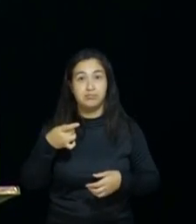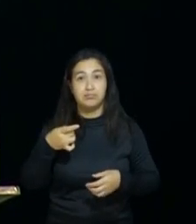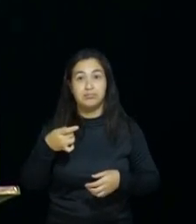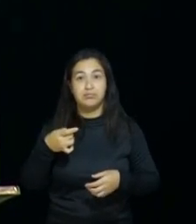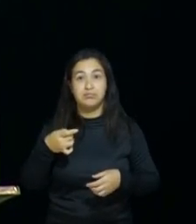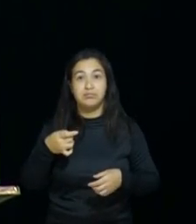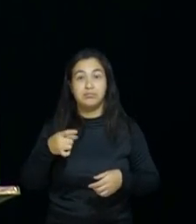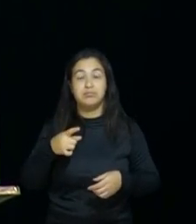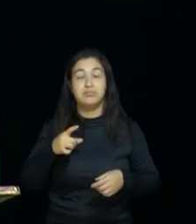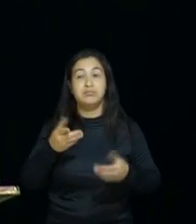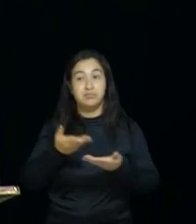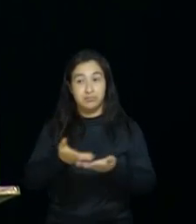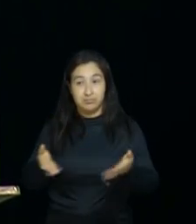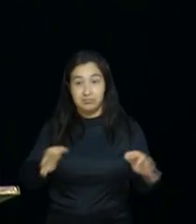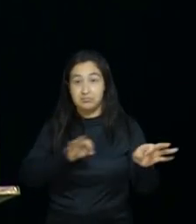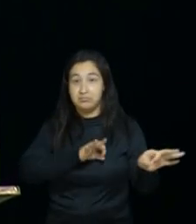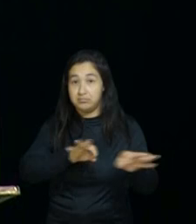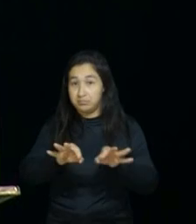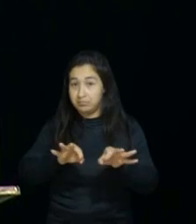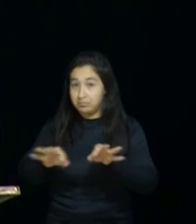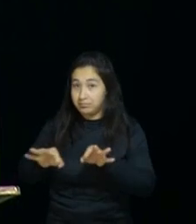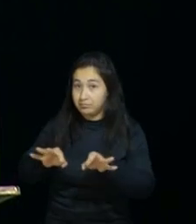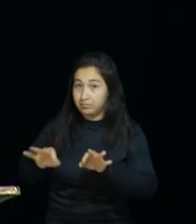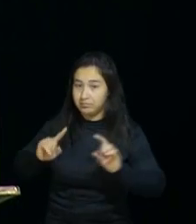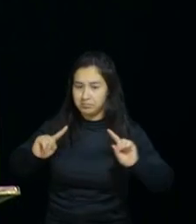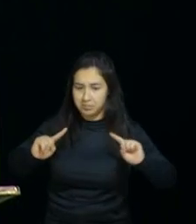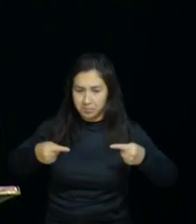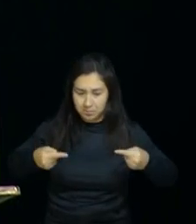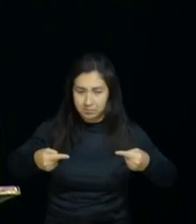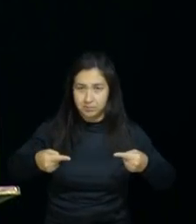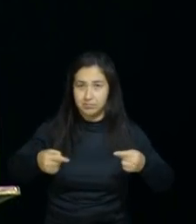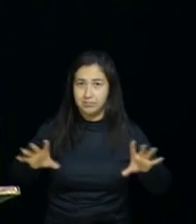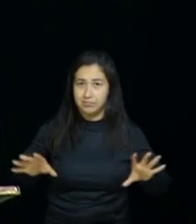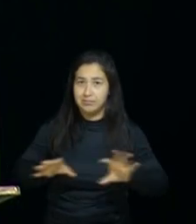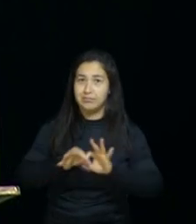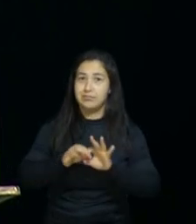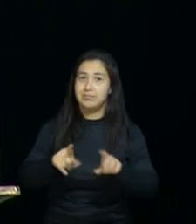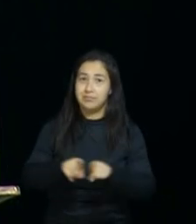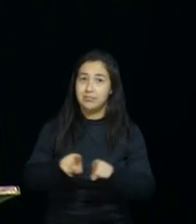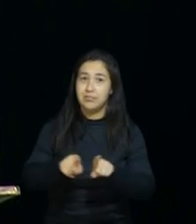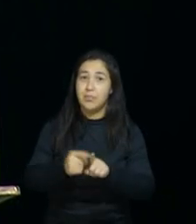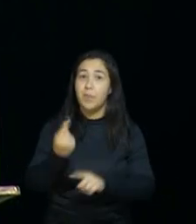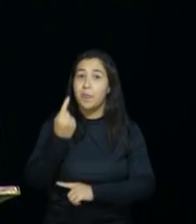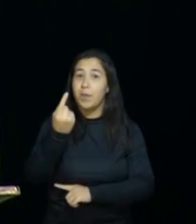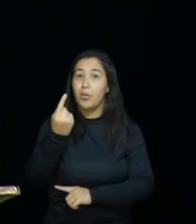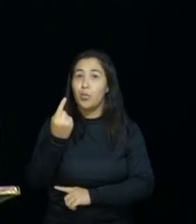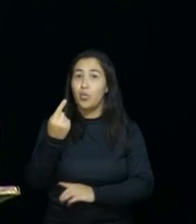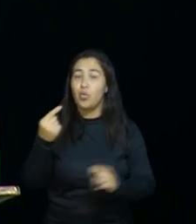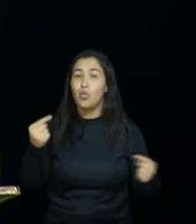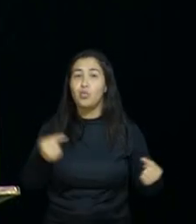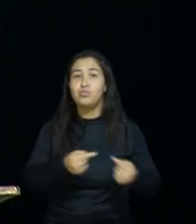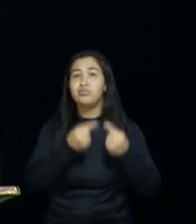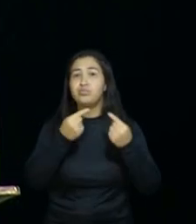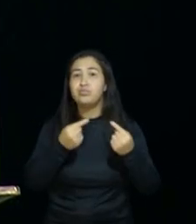competitiva, organizada e unida por um único objetivo, que